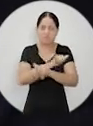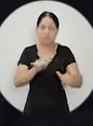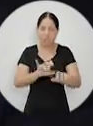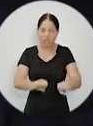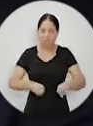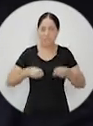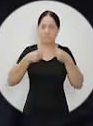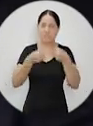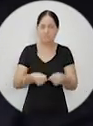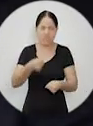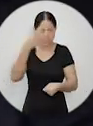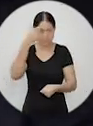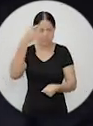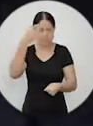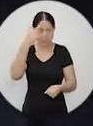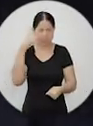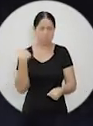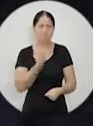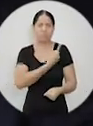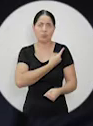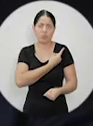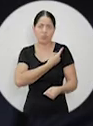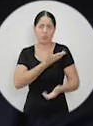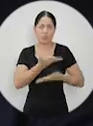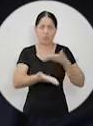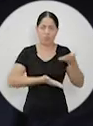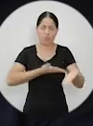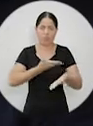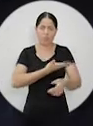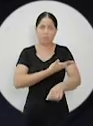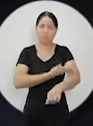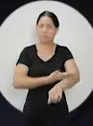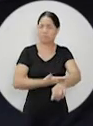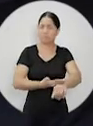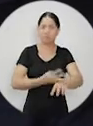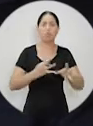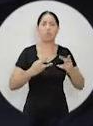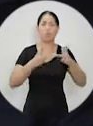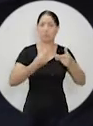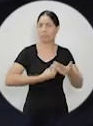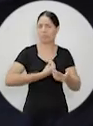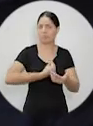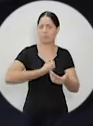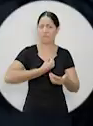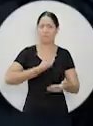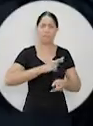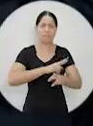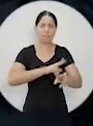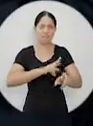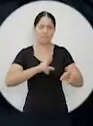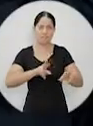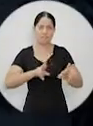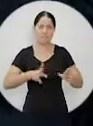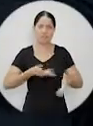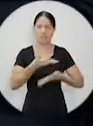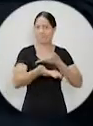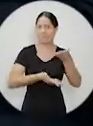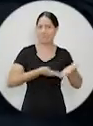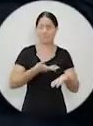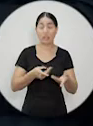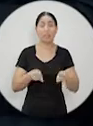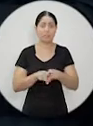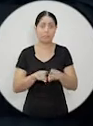professar, defender o que pensamos e conviver com as diferenças. Acho que esse pensamento tem que pautar a vida do advogado, até